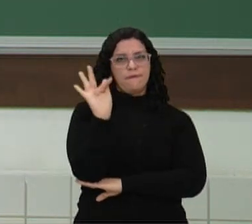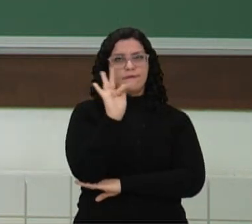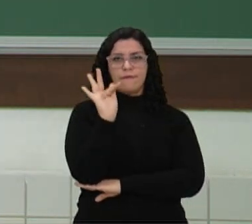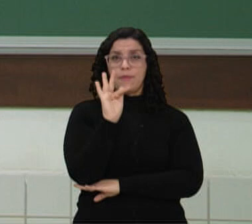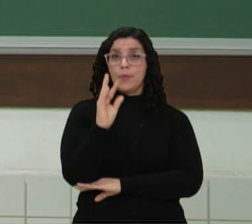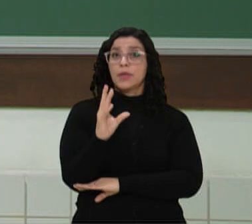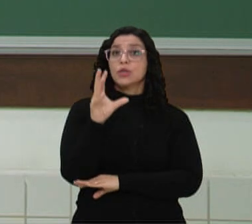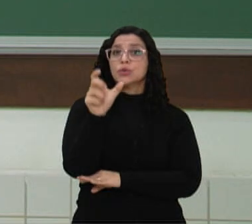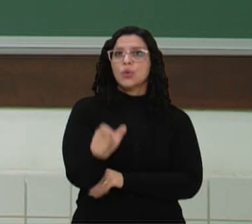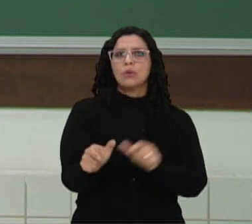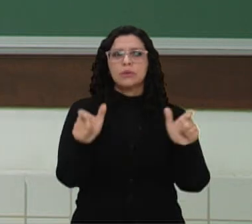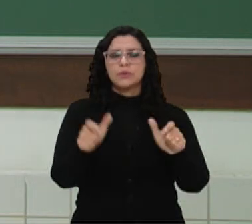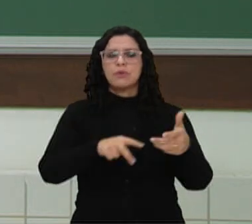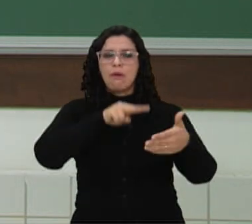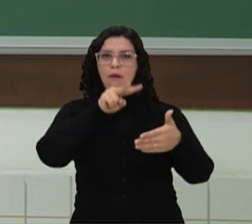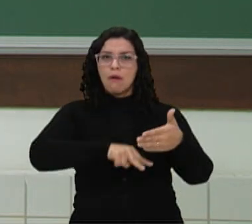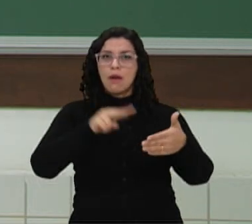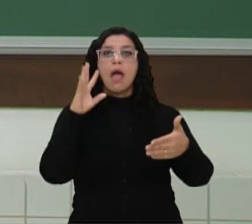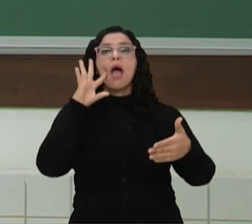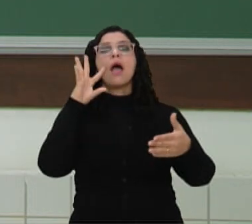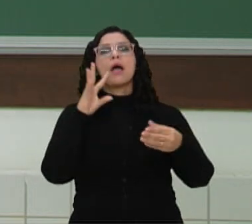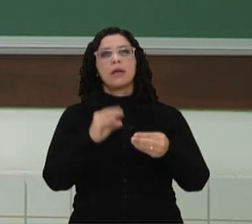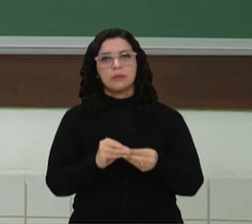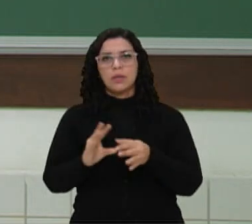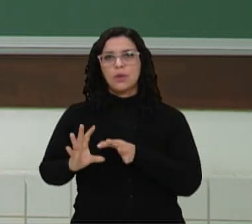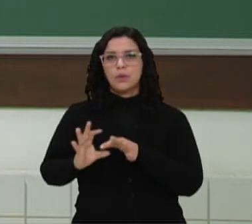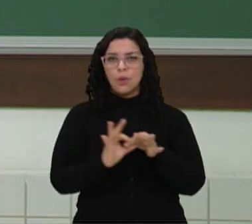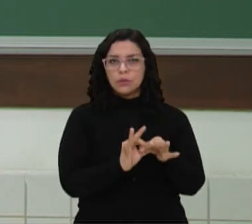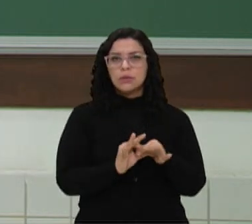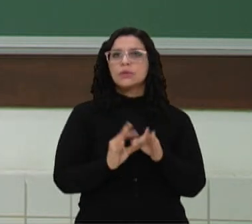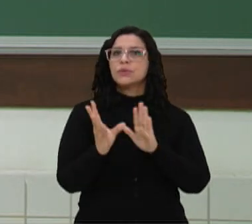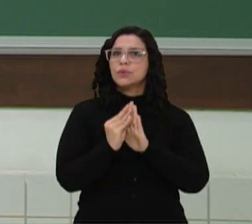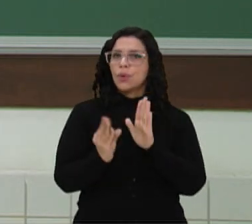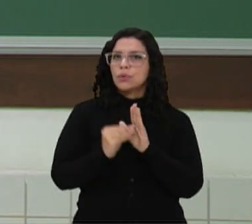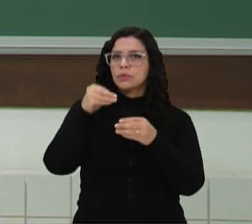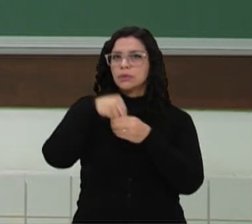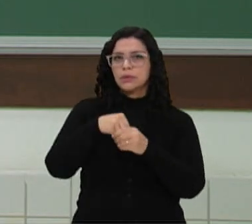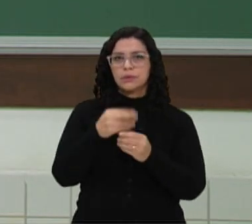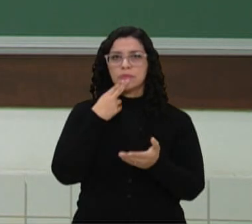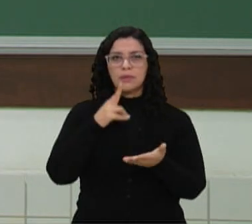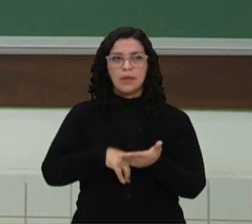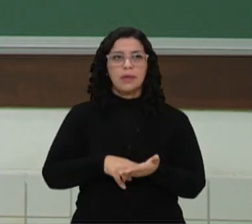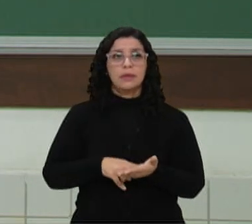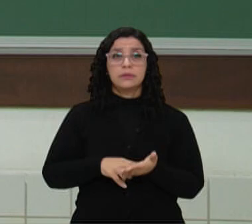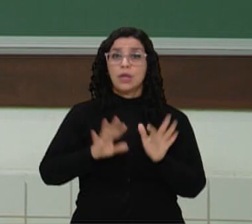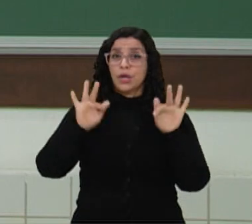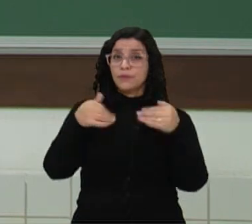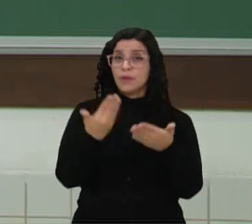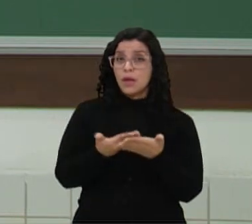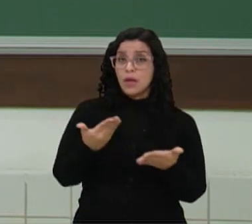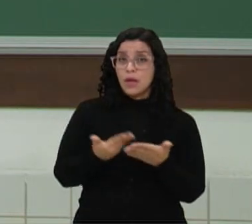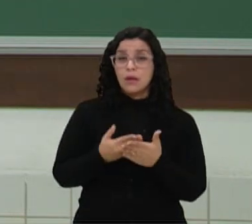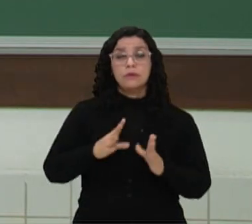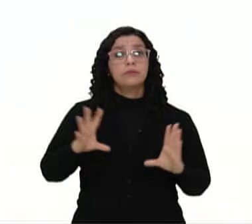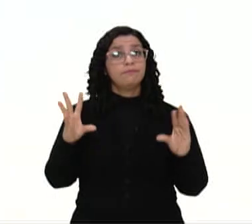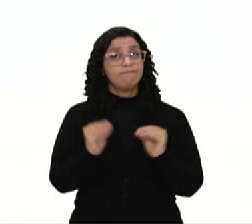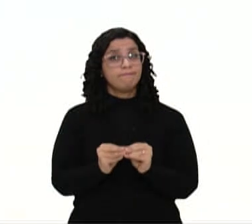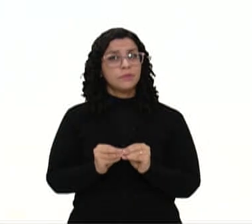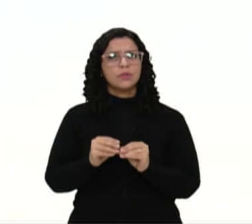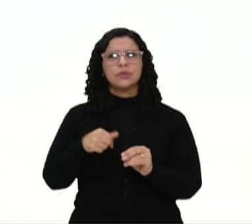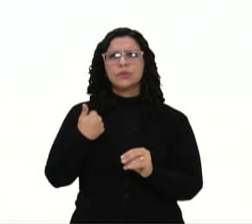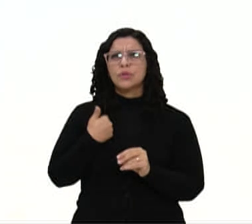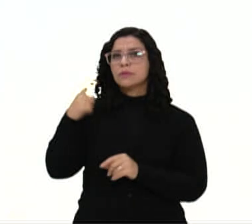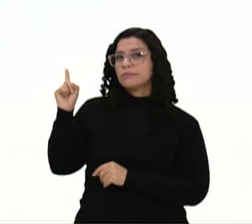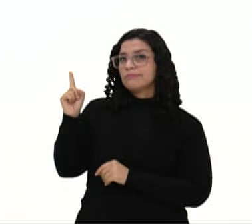que possa abranger, todos possam compreender o conteúdo mencionado na carta. Estamos chegando ao fim da nossa aula e vamos ver o